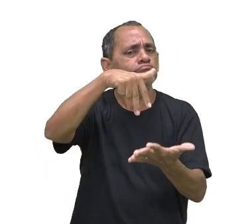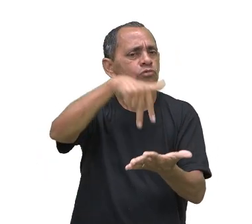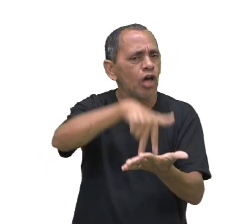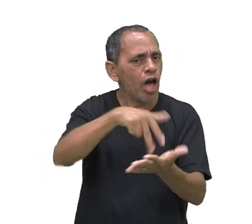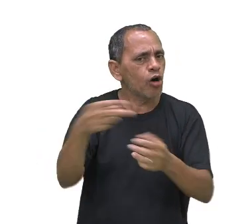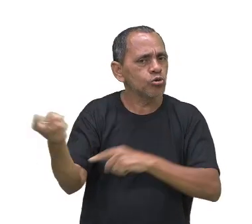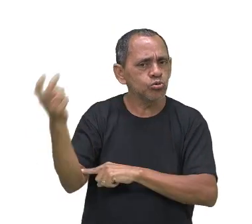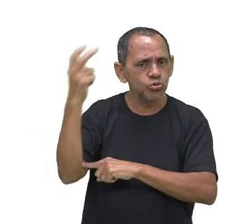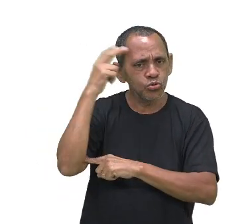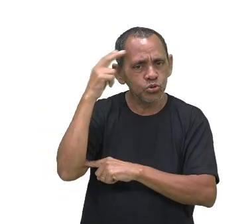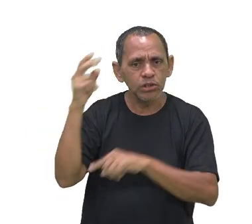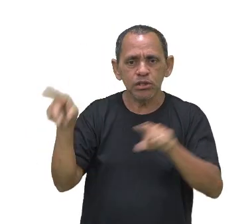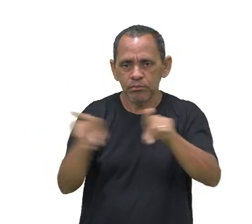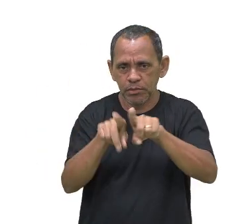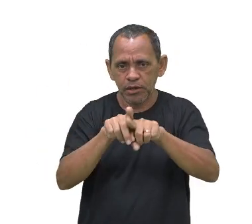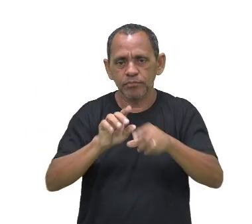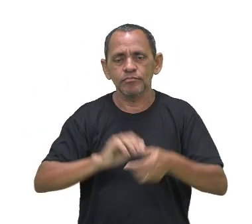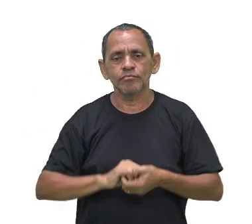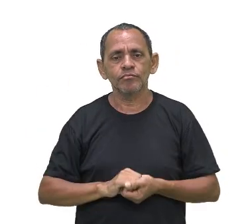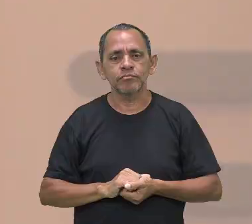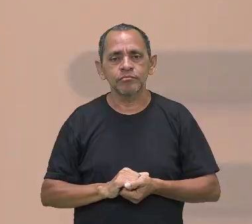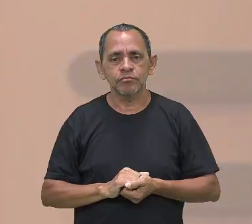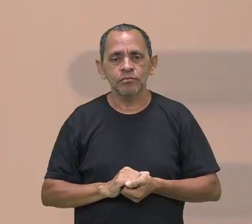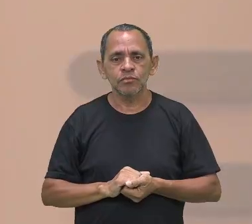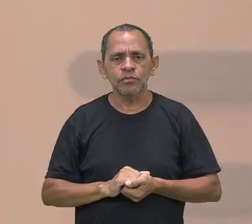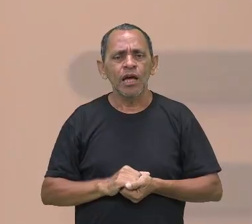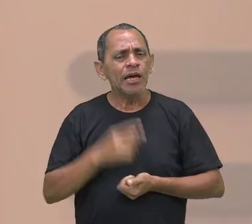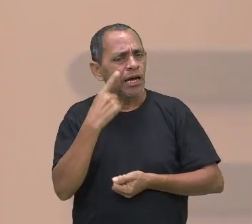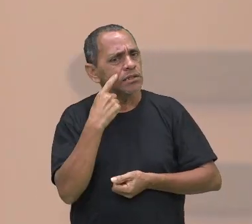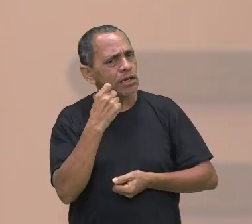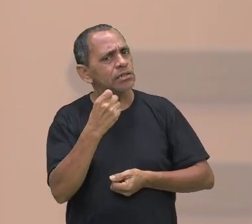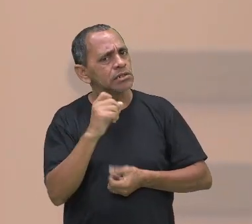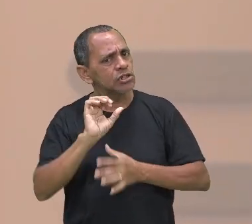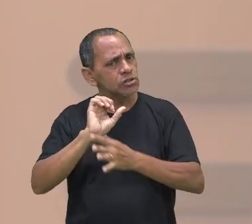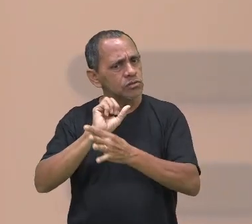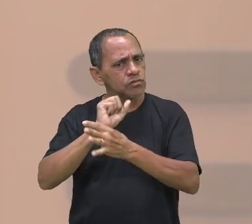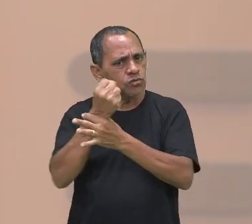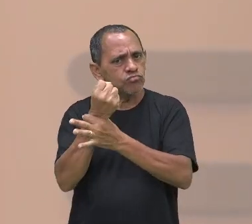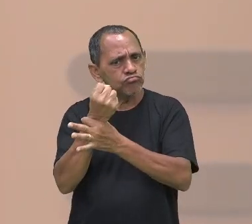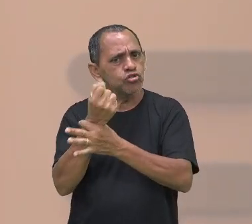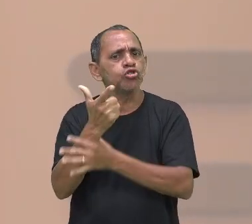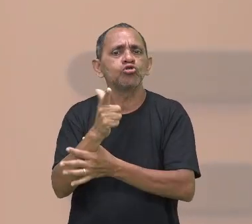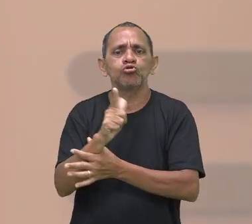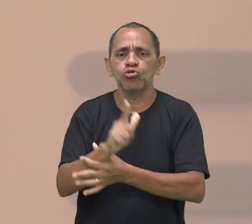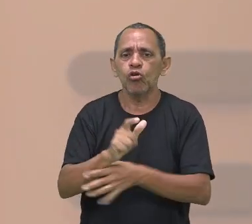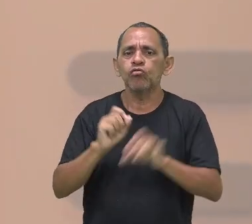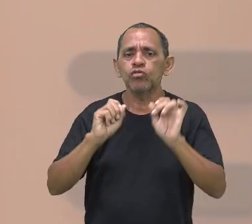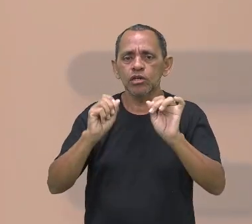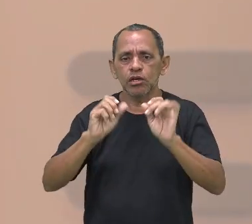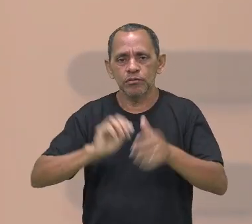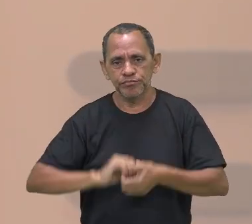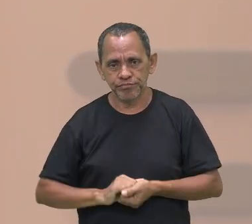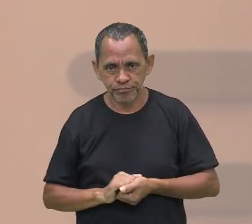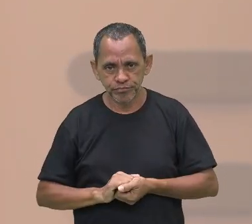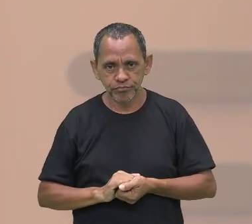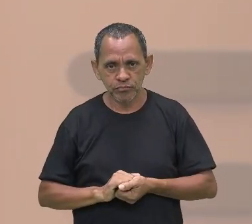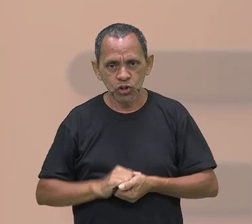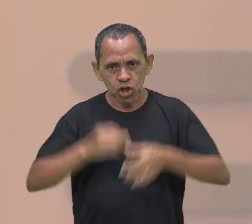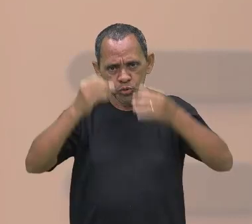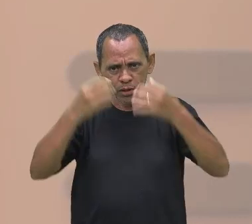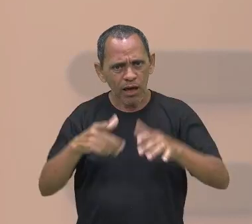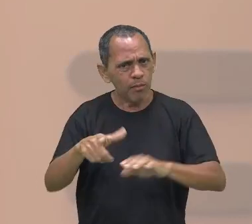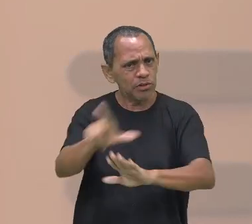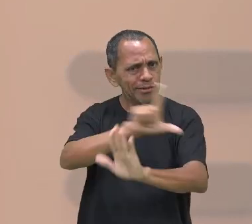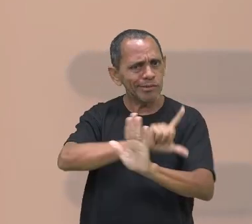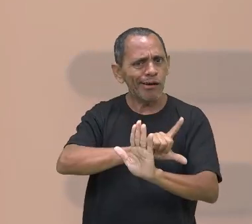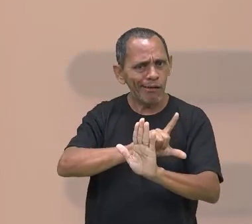cultura. É bem interessante nós reforçarmos esse ponto aqui quando nós falávamos de diversidade cultural,